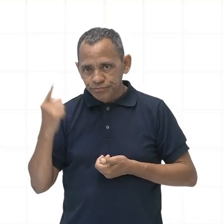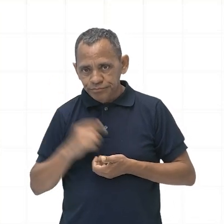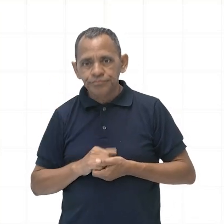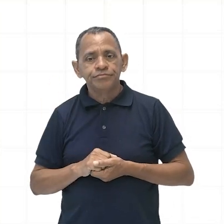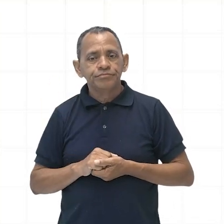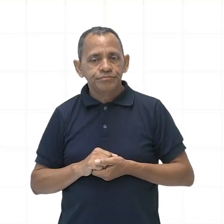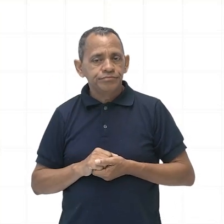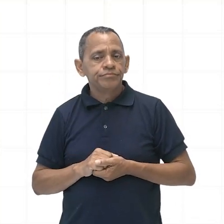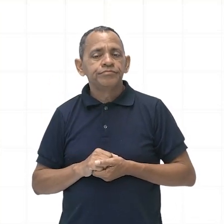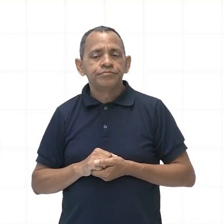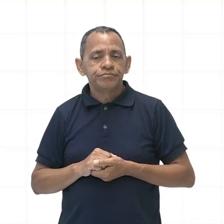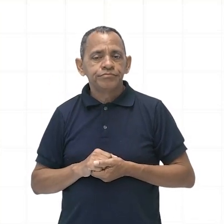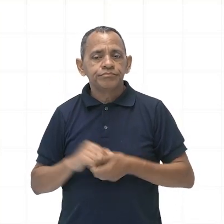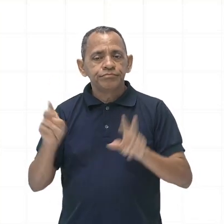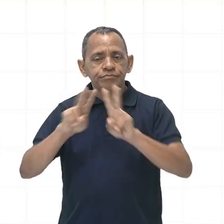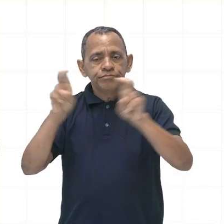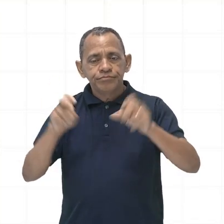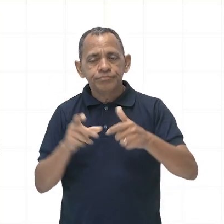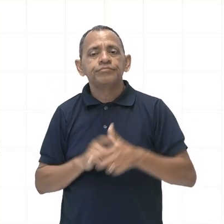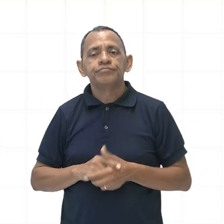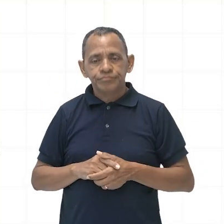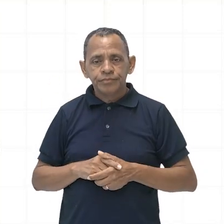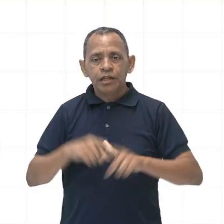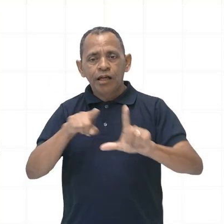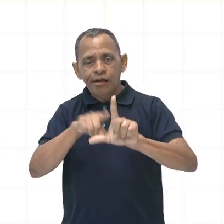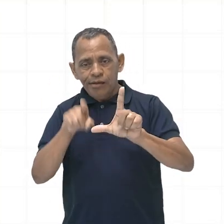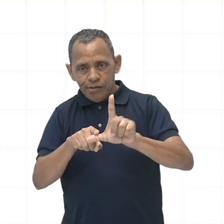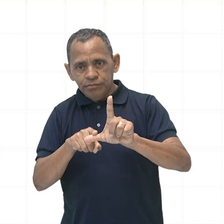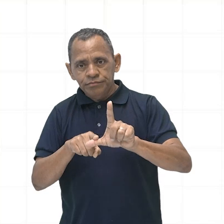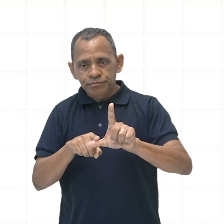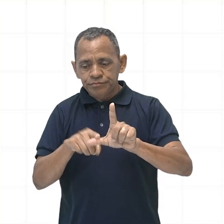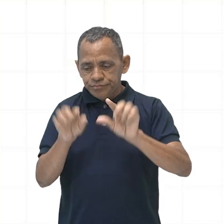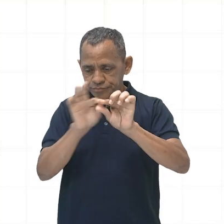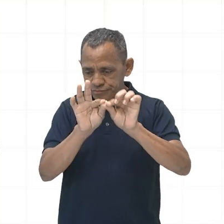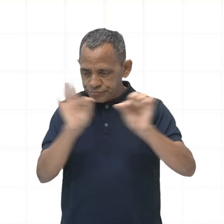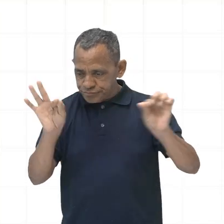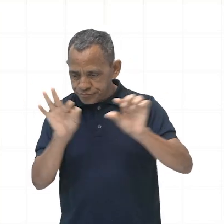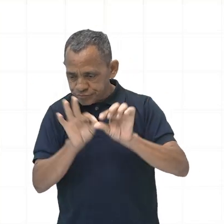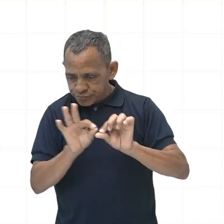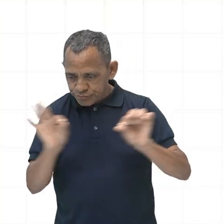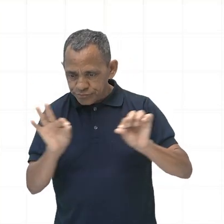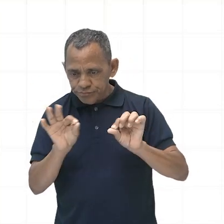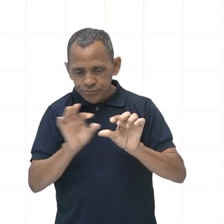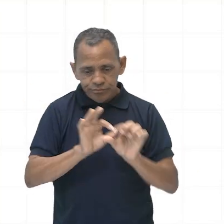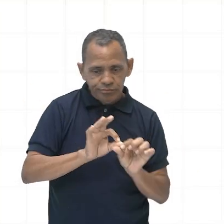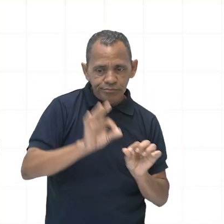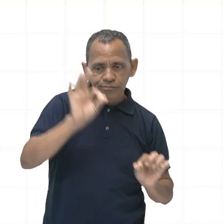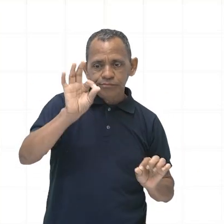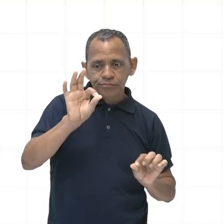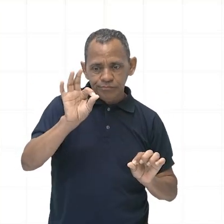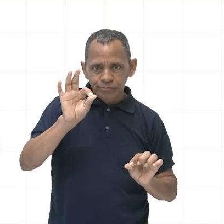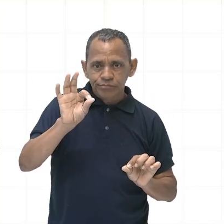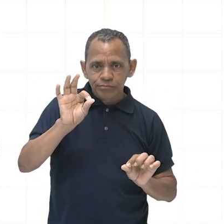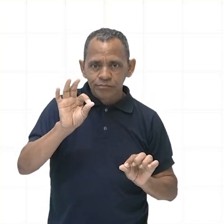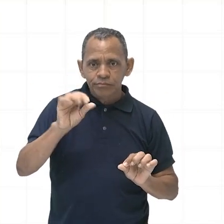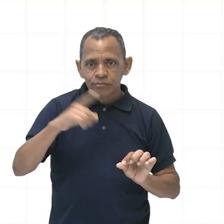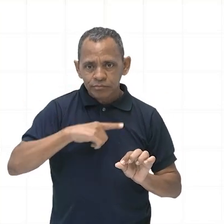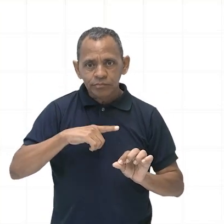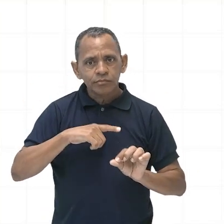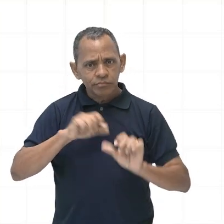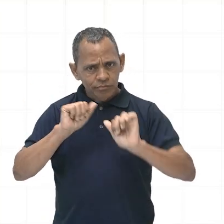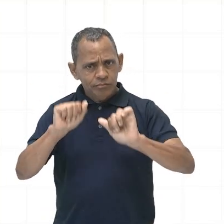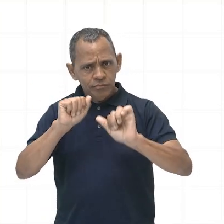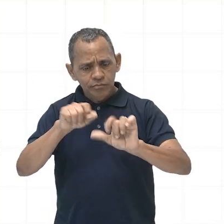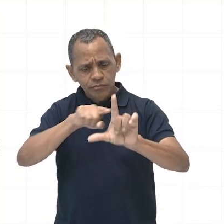paralelas cortadas por uma transversal. E nós vimos que podem formar 8 ângulos,